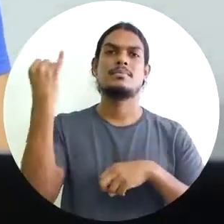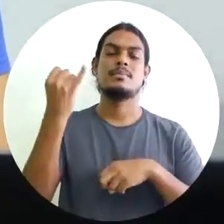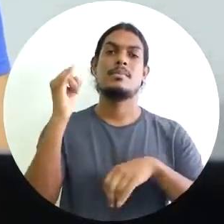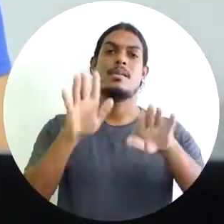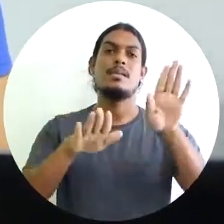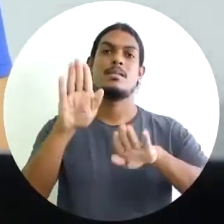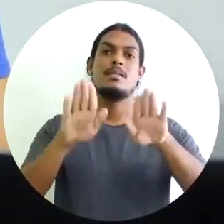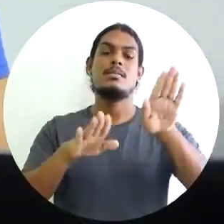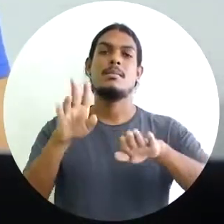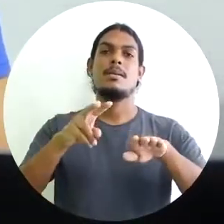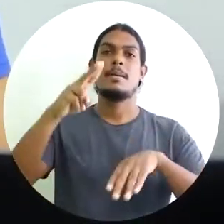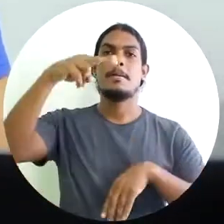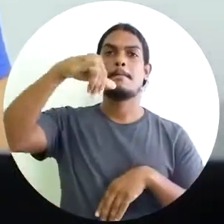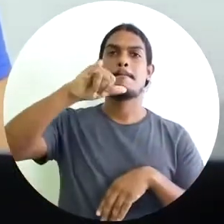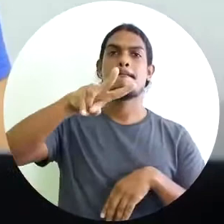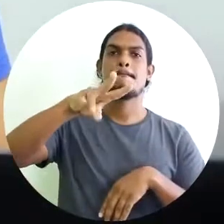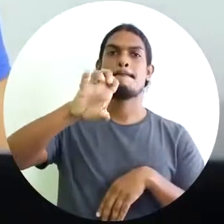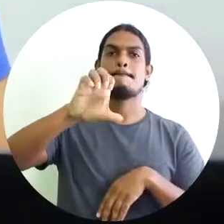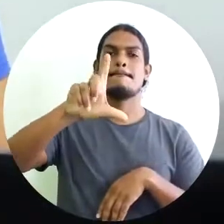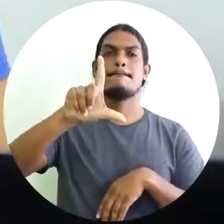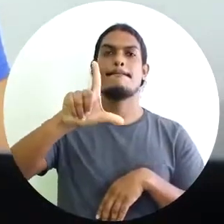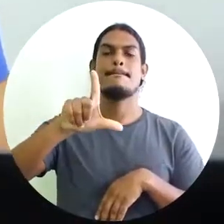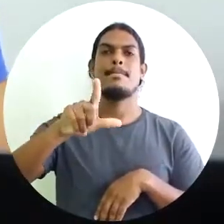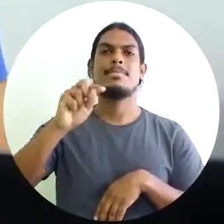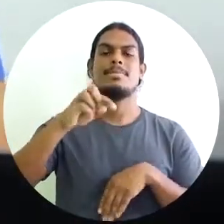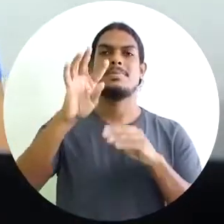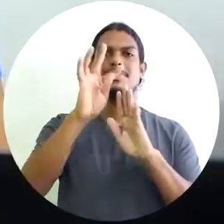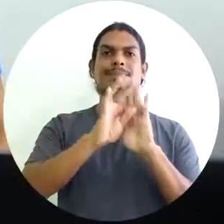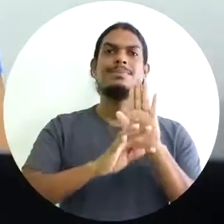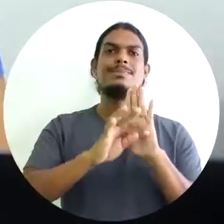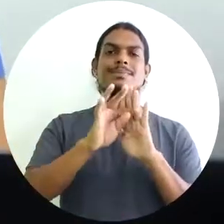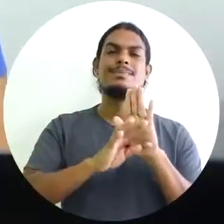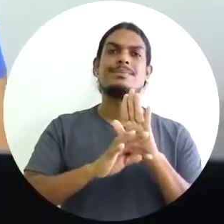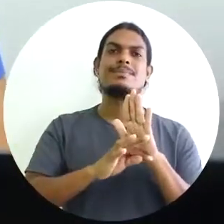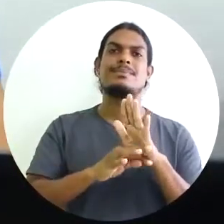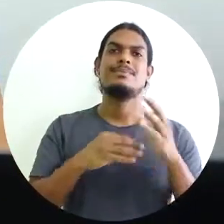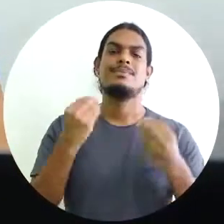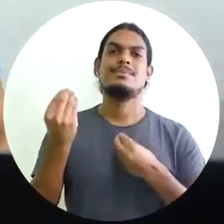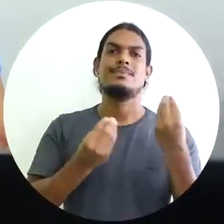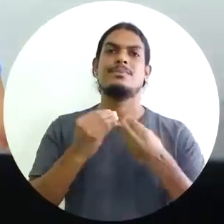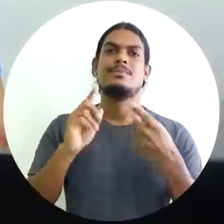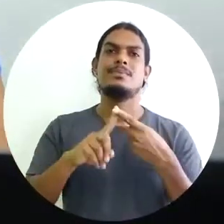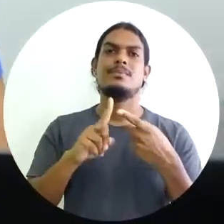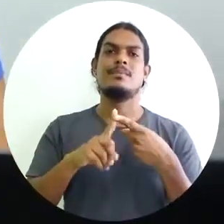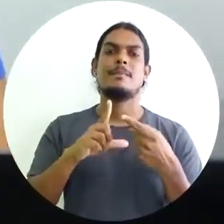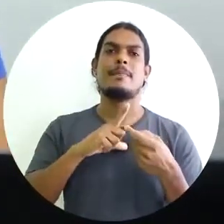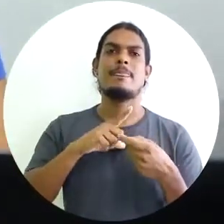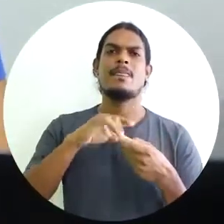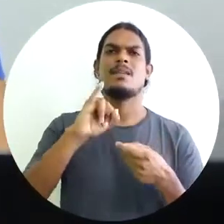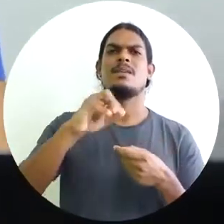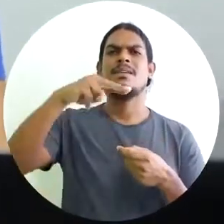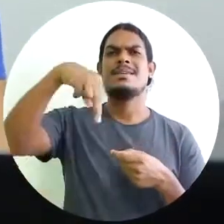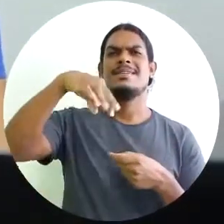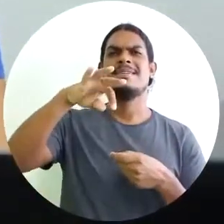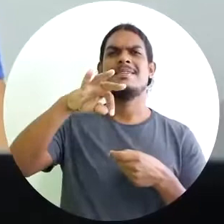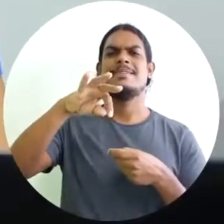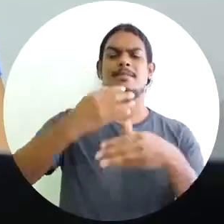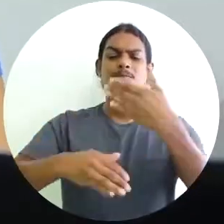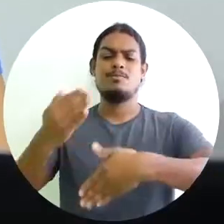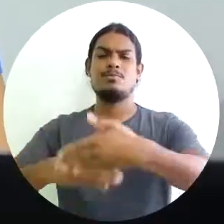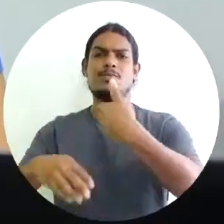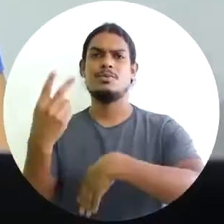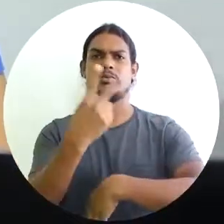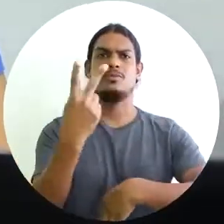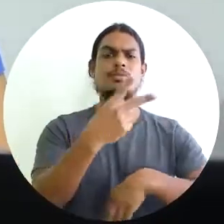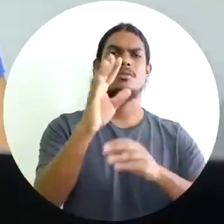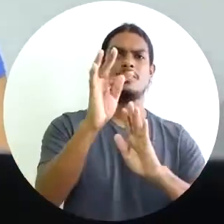nível de abrangência desse texto, como também a gente tem intertextualidade, que é a relação do seu texto com